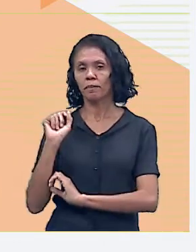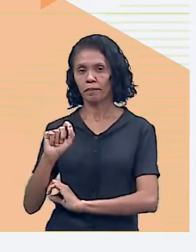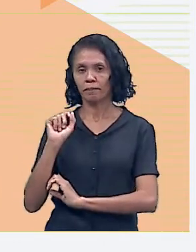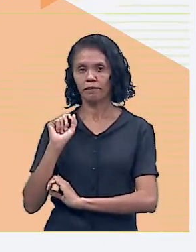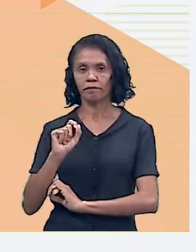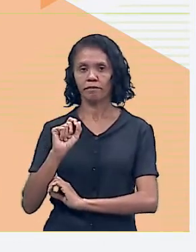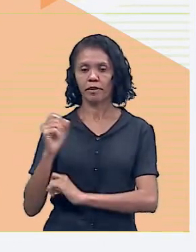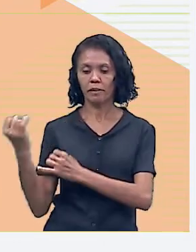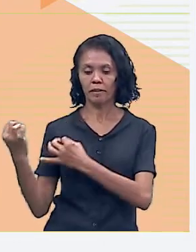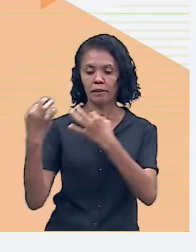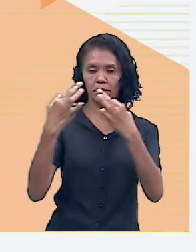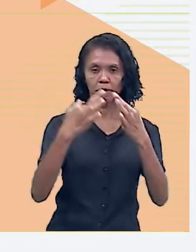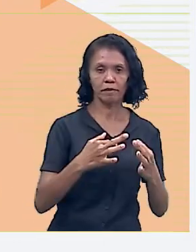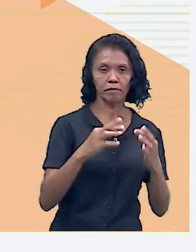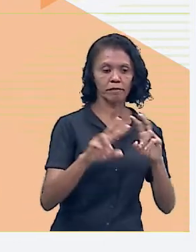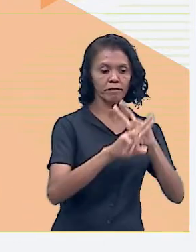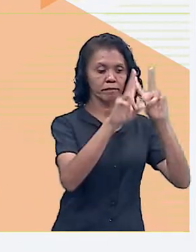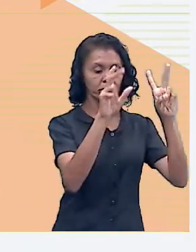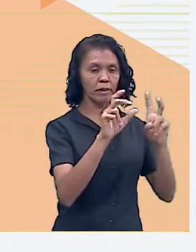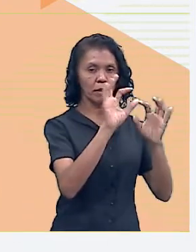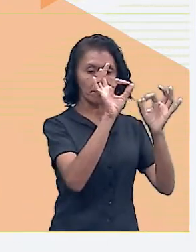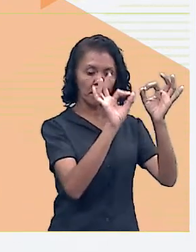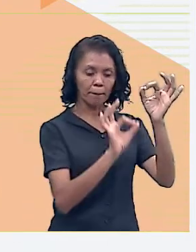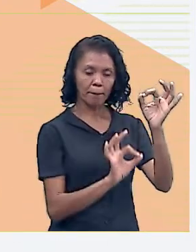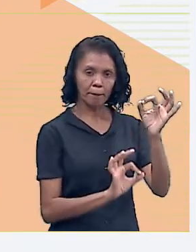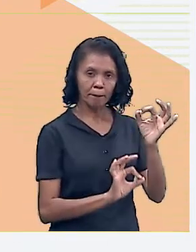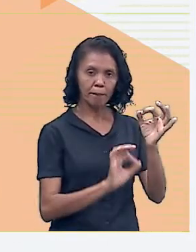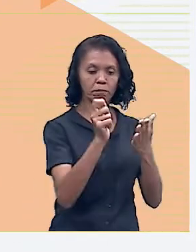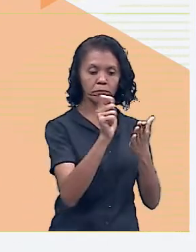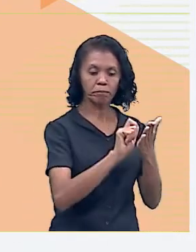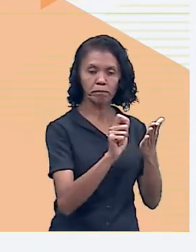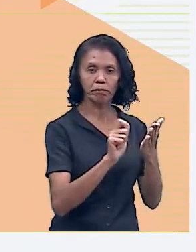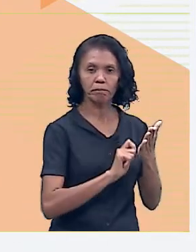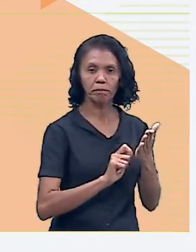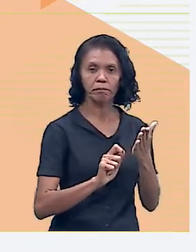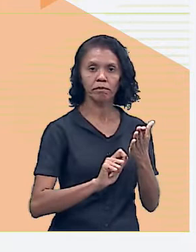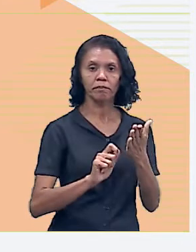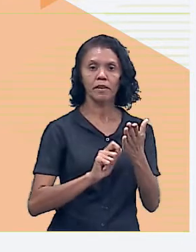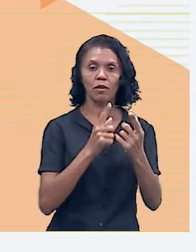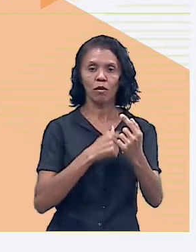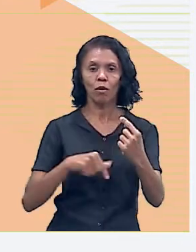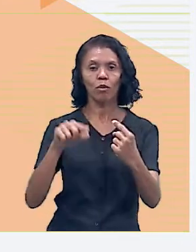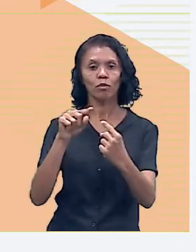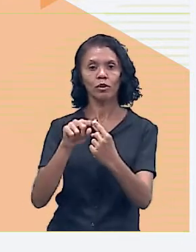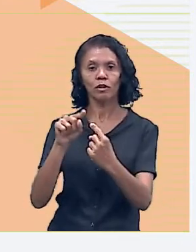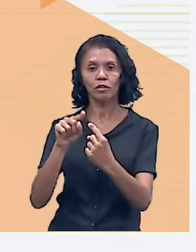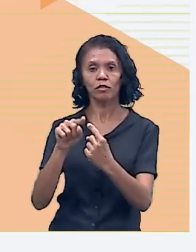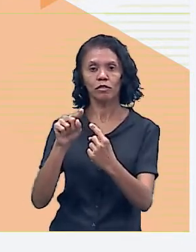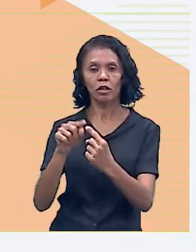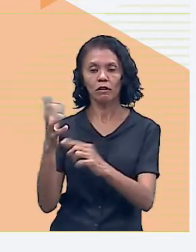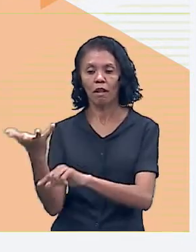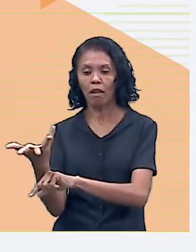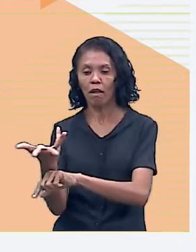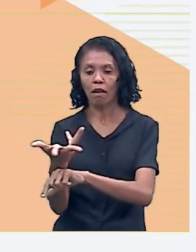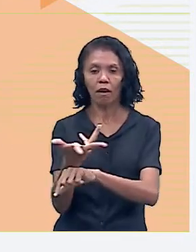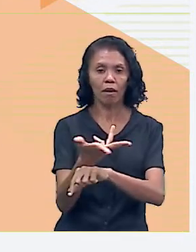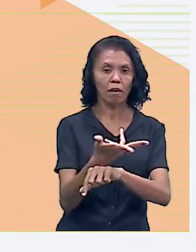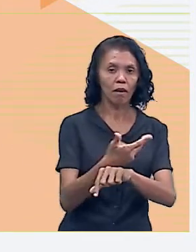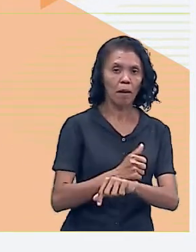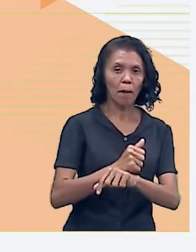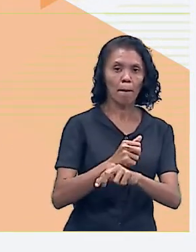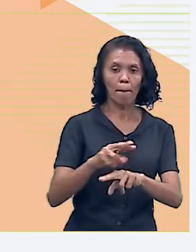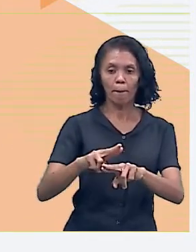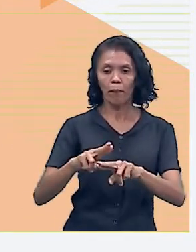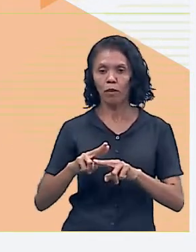é falar sobre determinado tema abordado é terminado o tema com uma finalidade de convencimento por isso